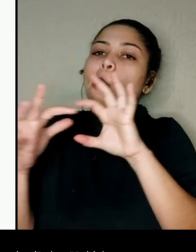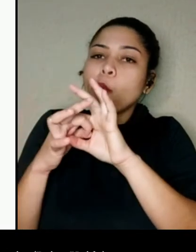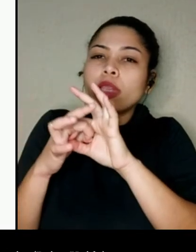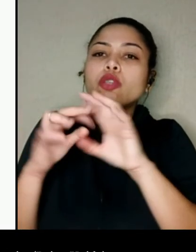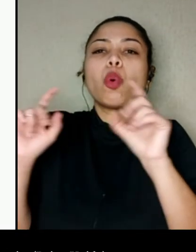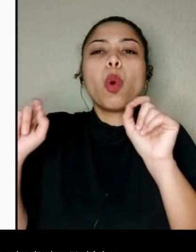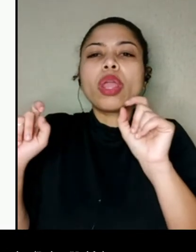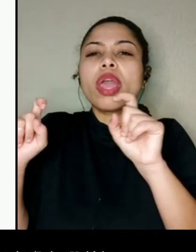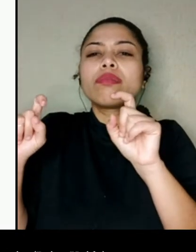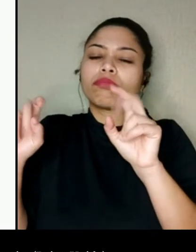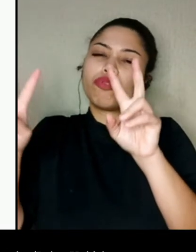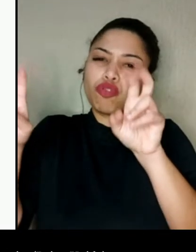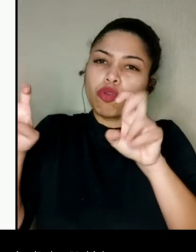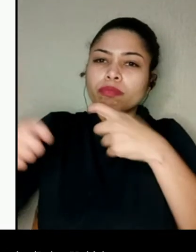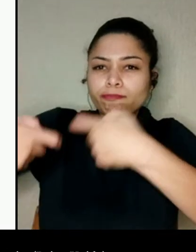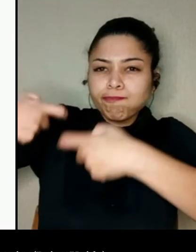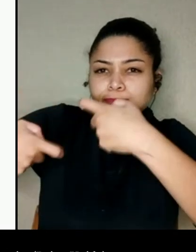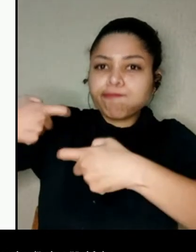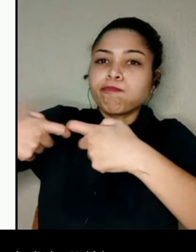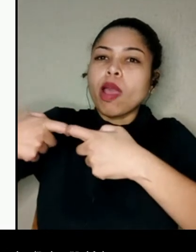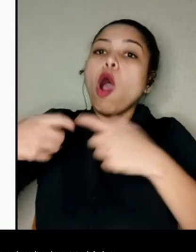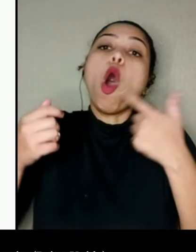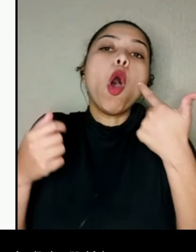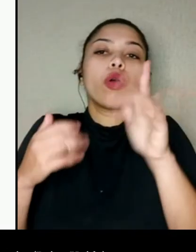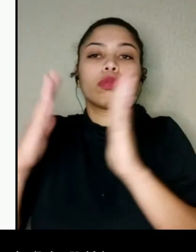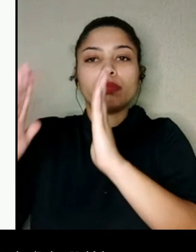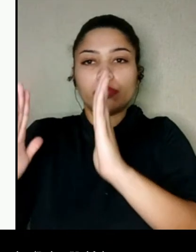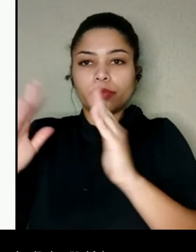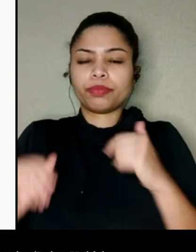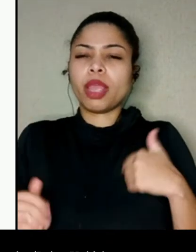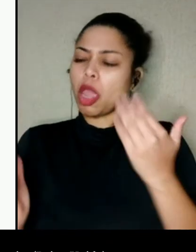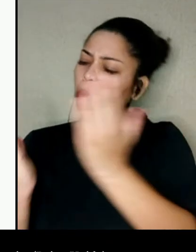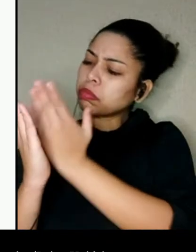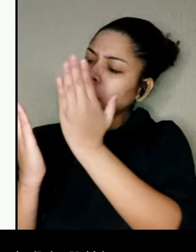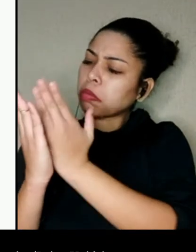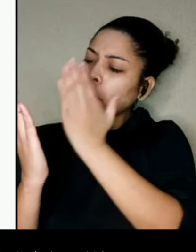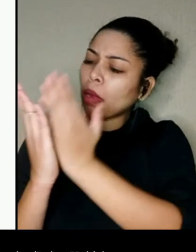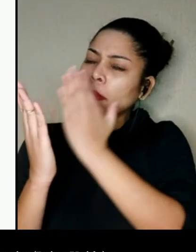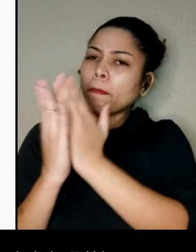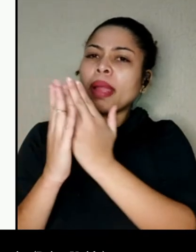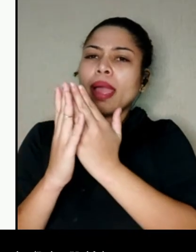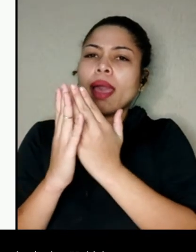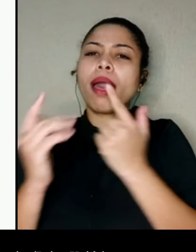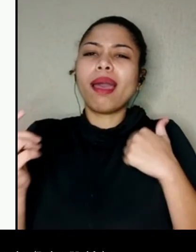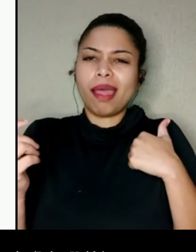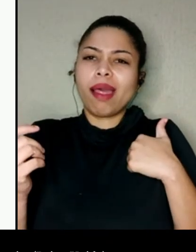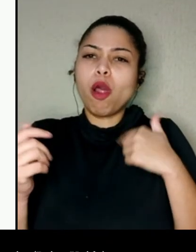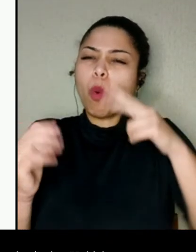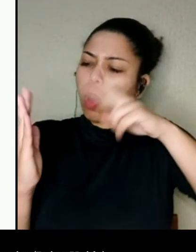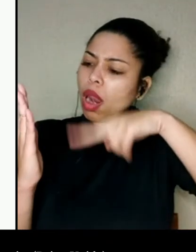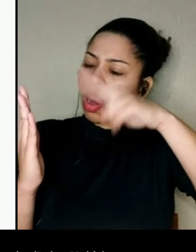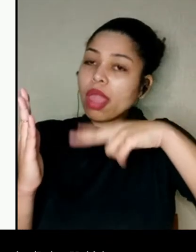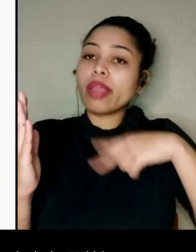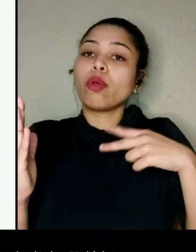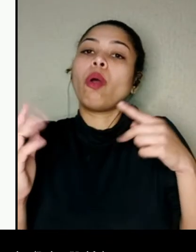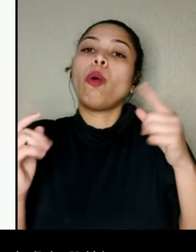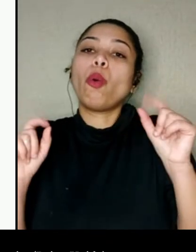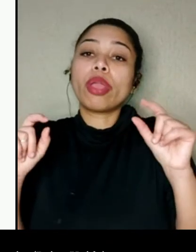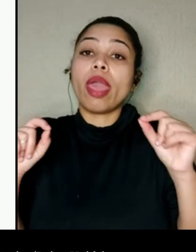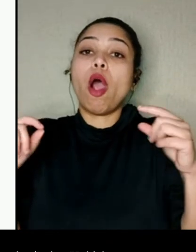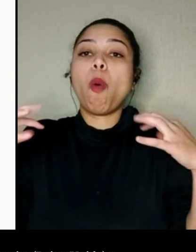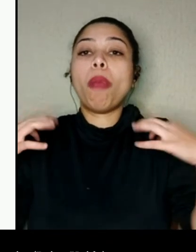e eu estava lendo diversas revistas de moda Inclusive a revista estilo para homens e eu descobri